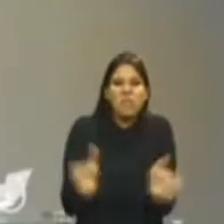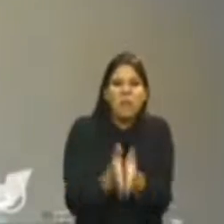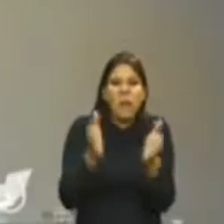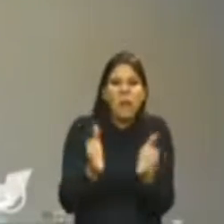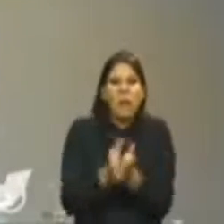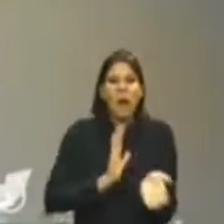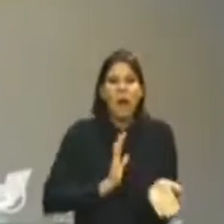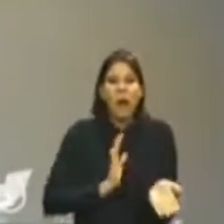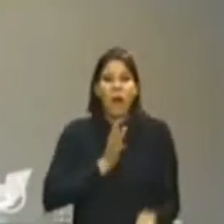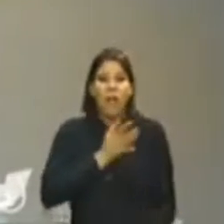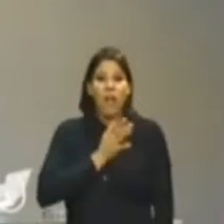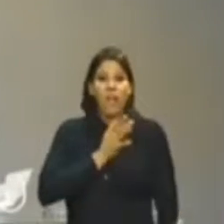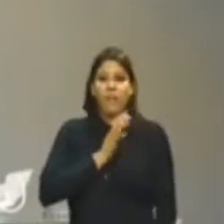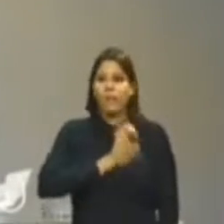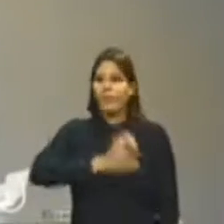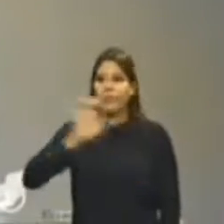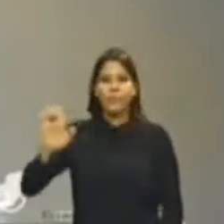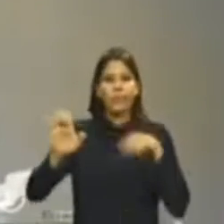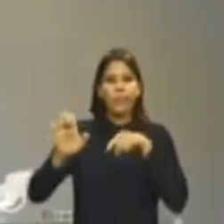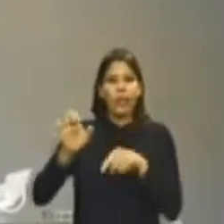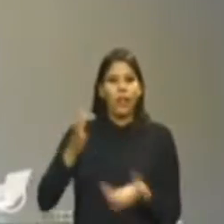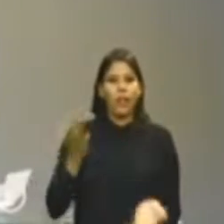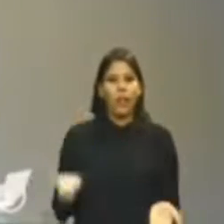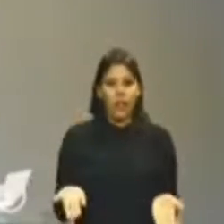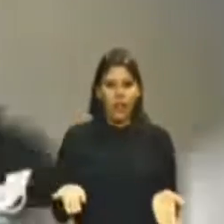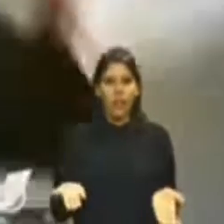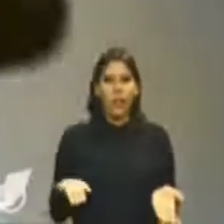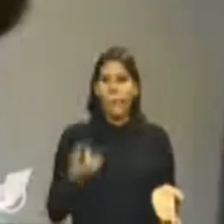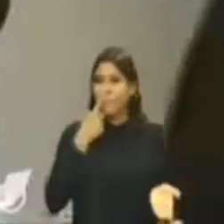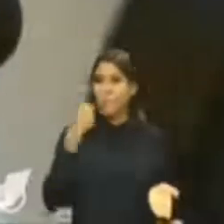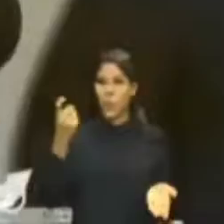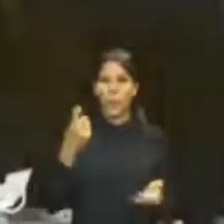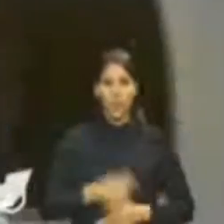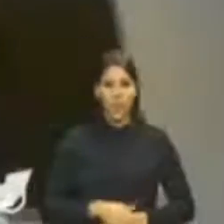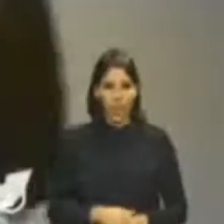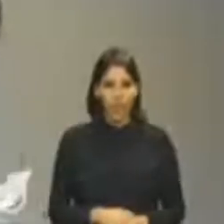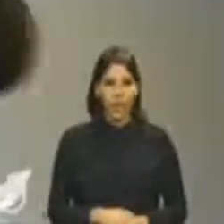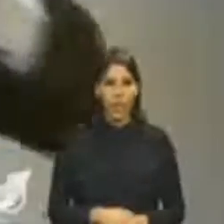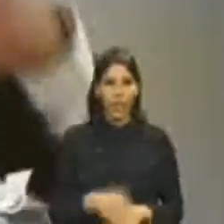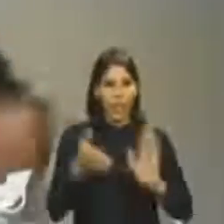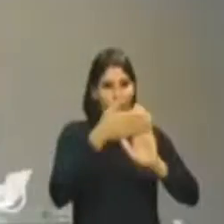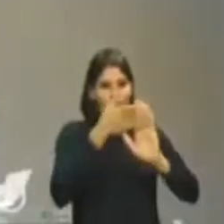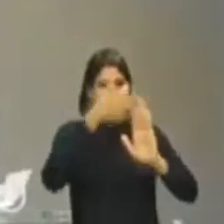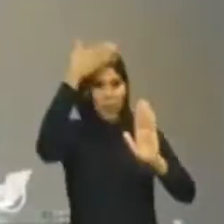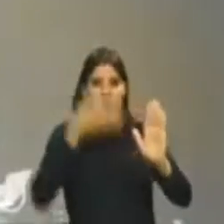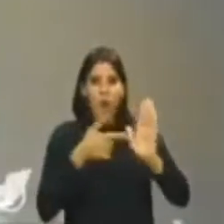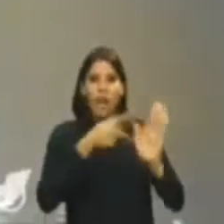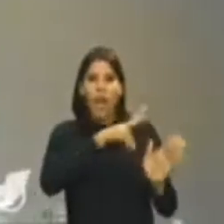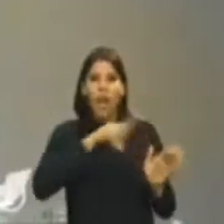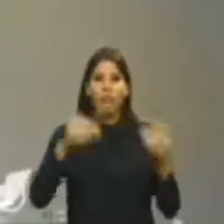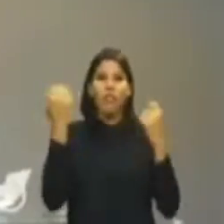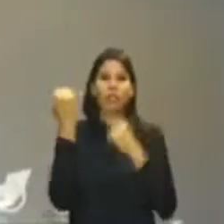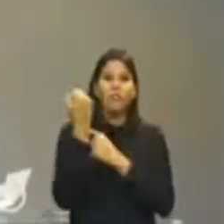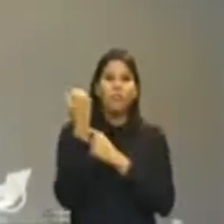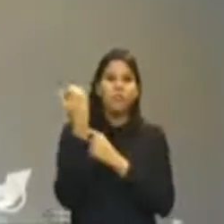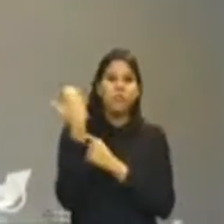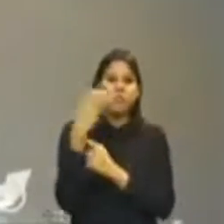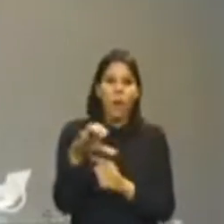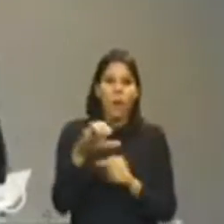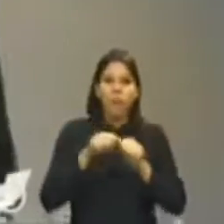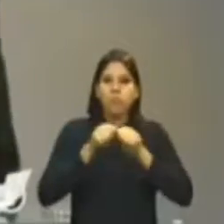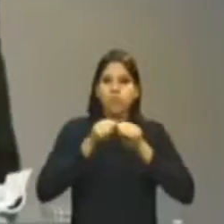da esquerda, é uma política abominável, da fedorenta. Tá aqui, eu vou publicar nas minhas redes sociais. Mais